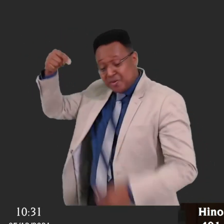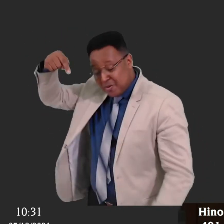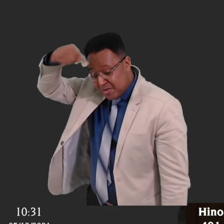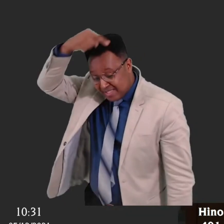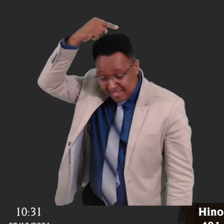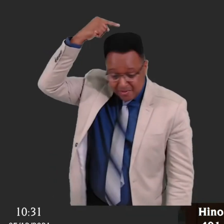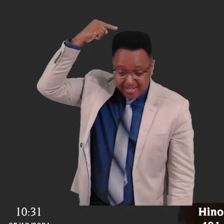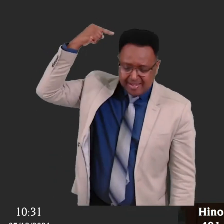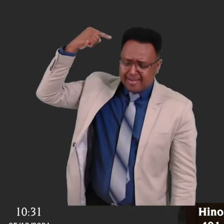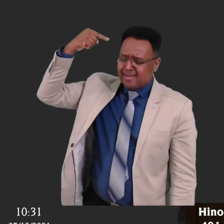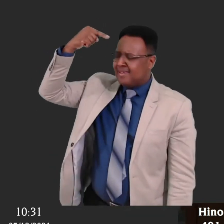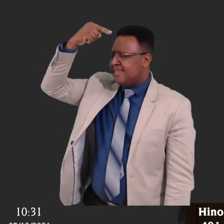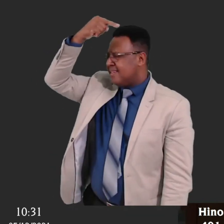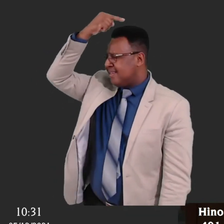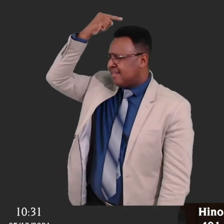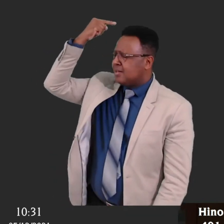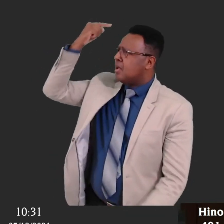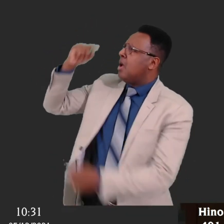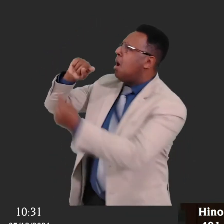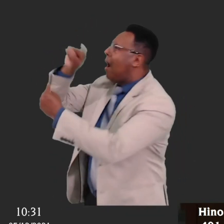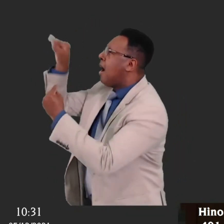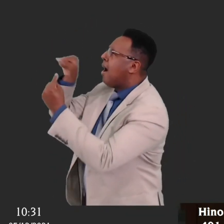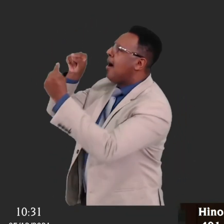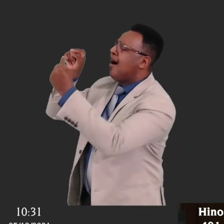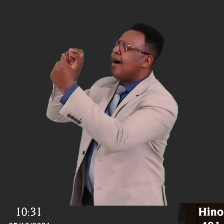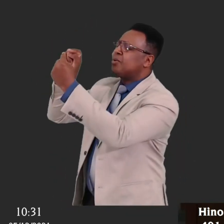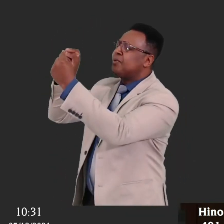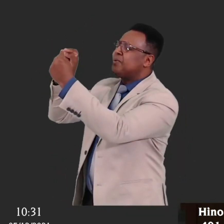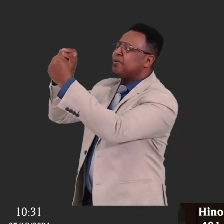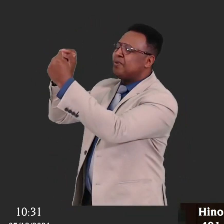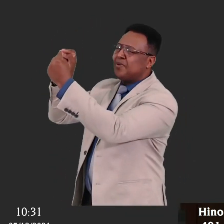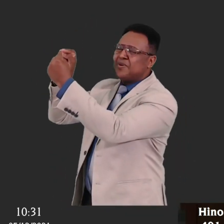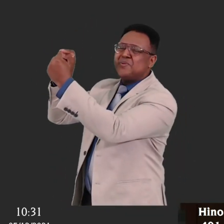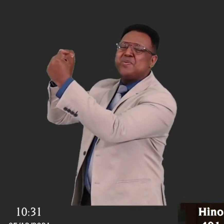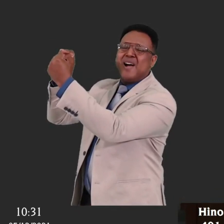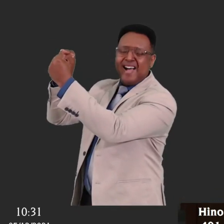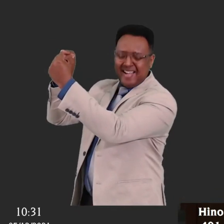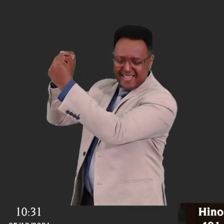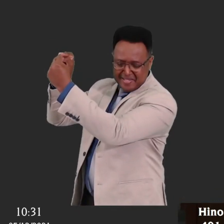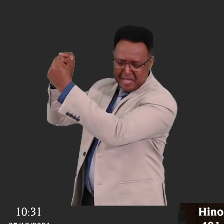Thank you.